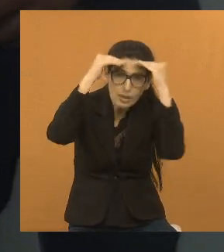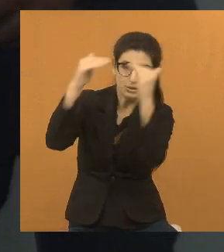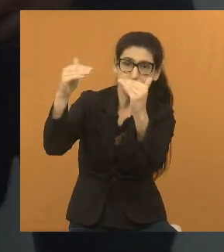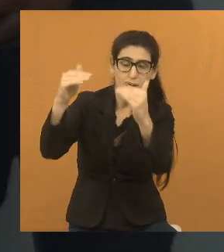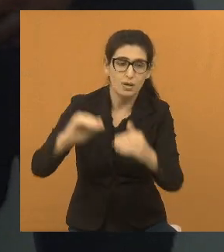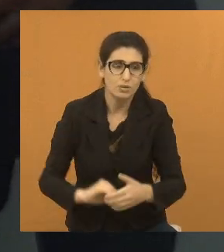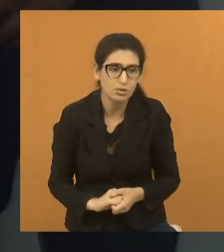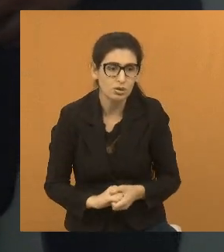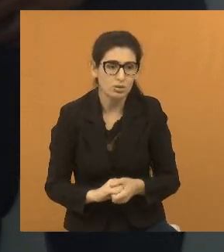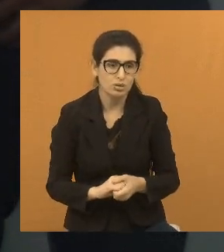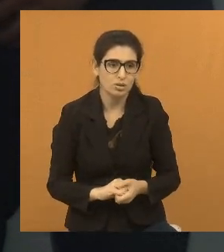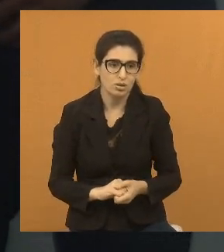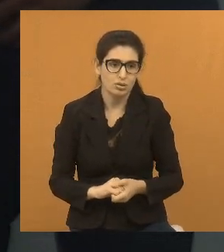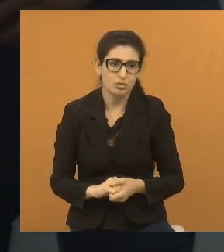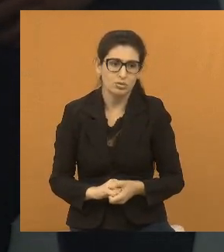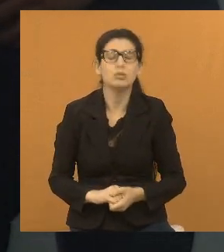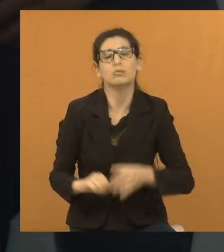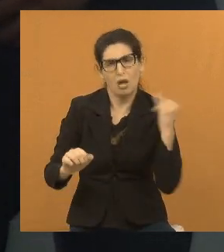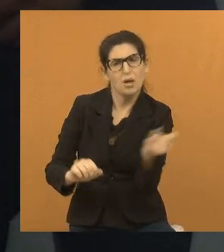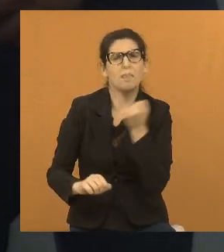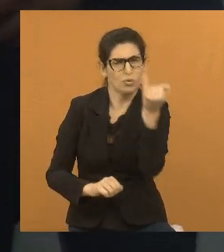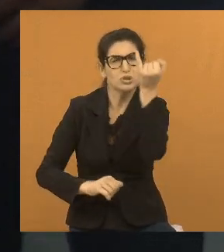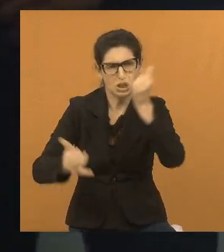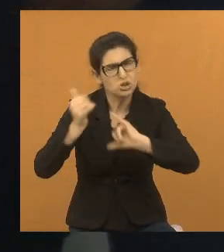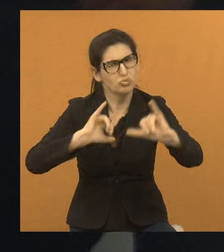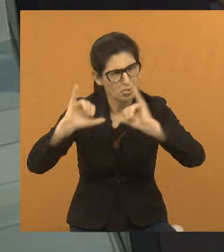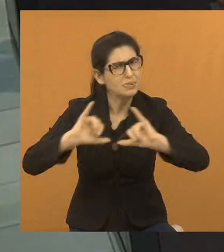Eu acredito ter complementado a informação.